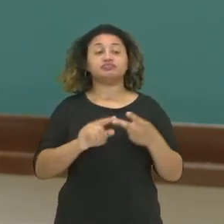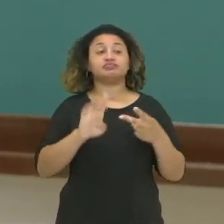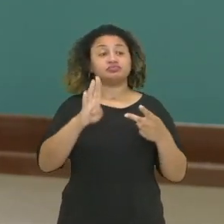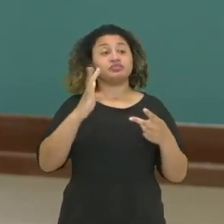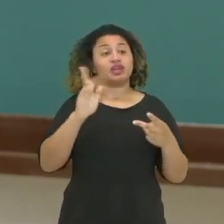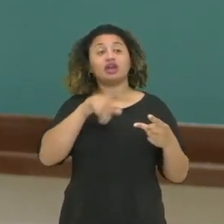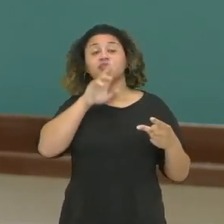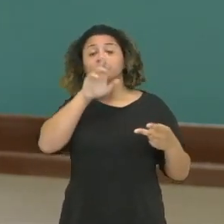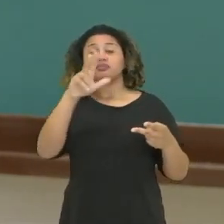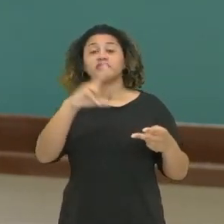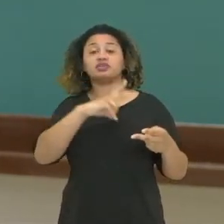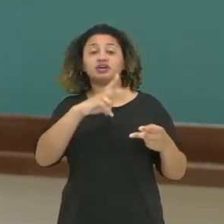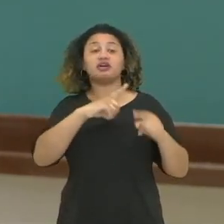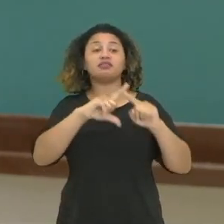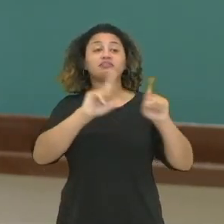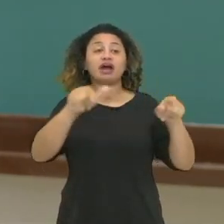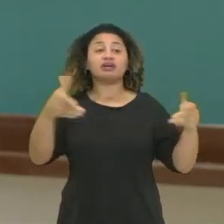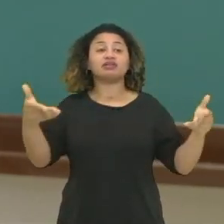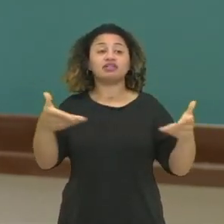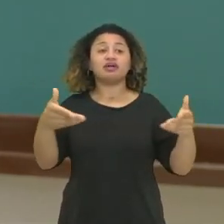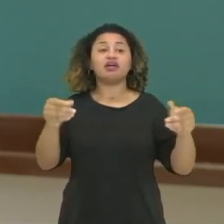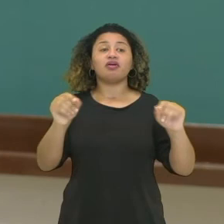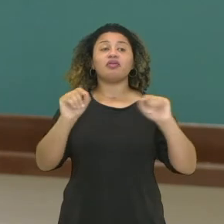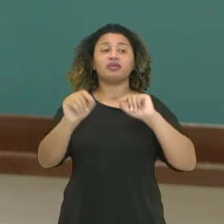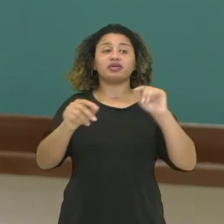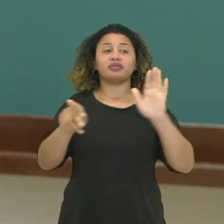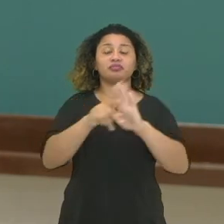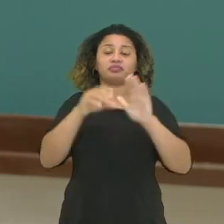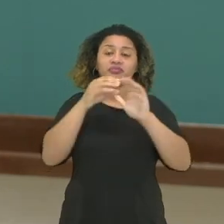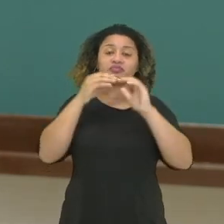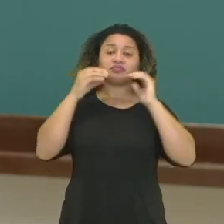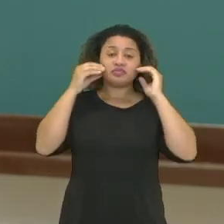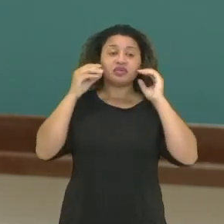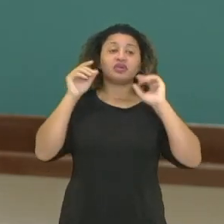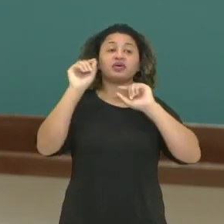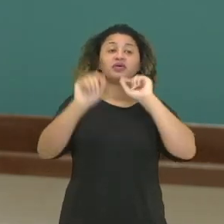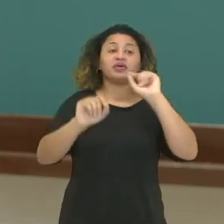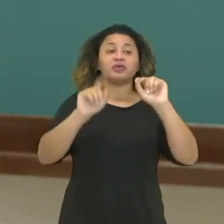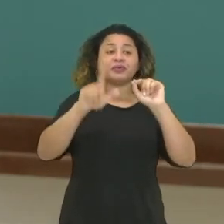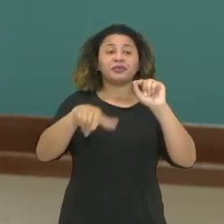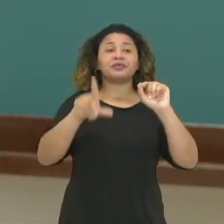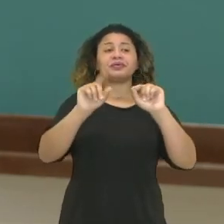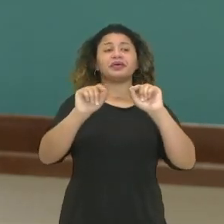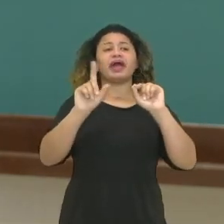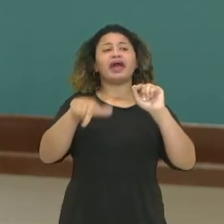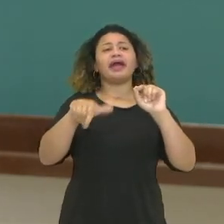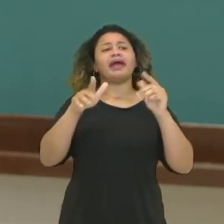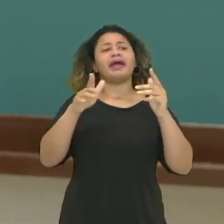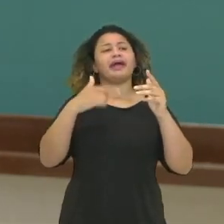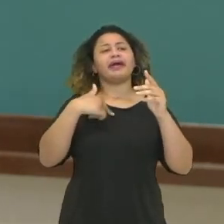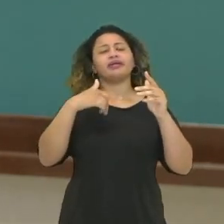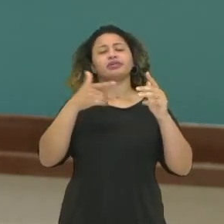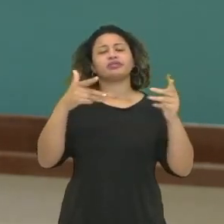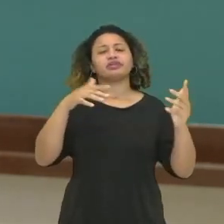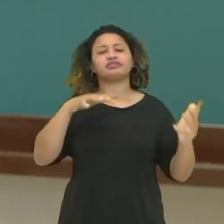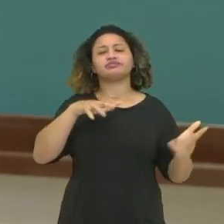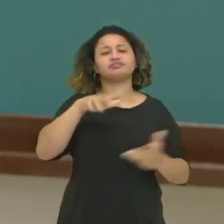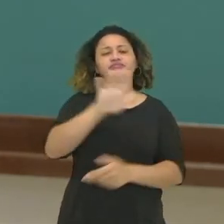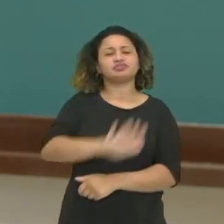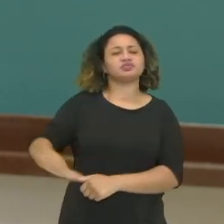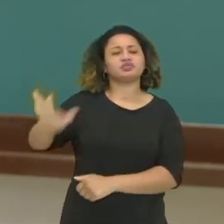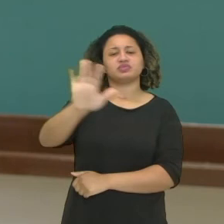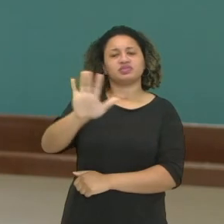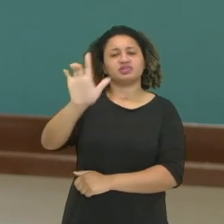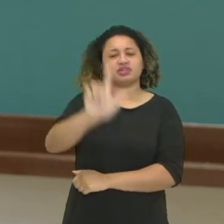mas a atualidade do Machado de Assis, né? E é uma universal da literatura, né?